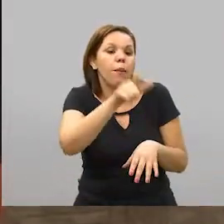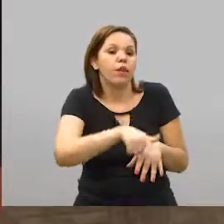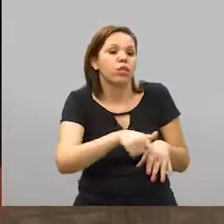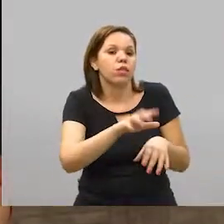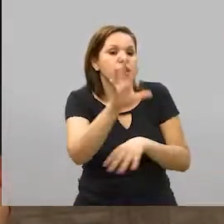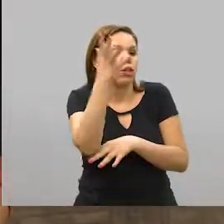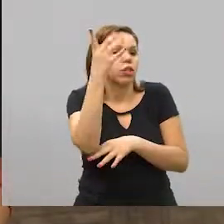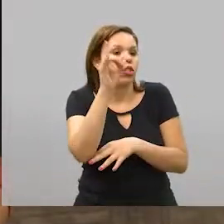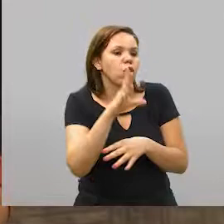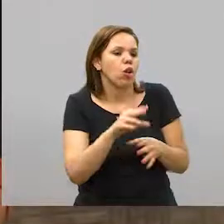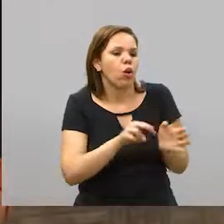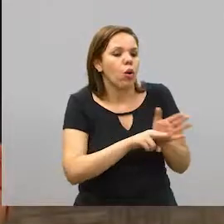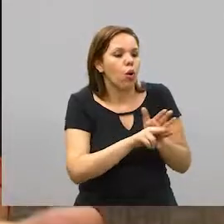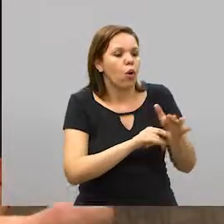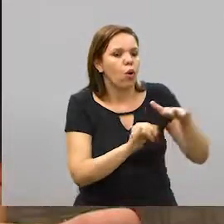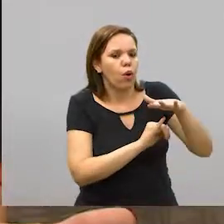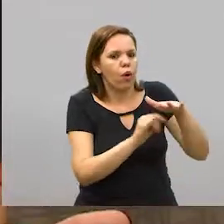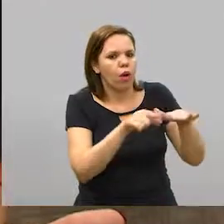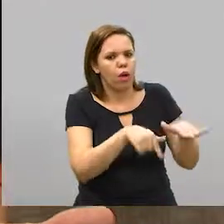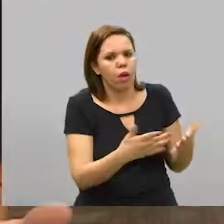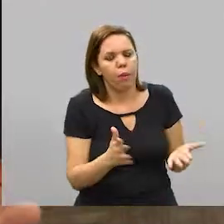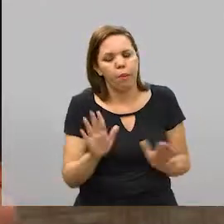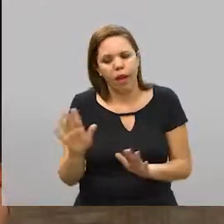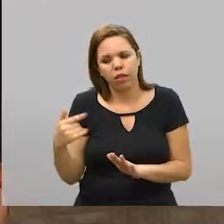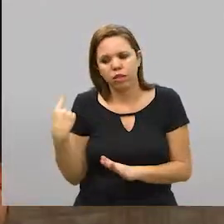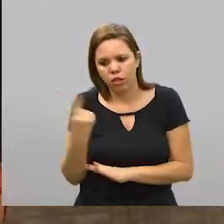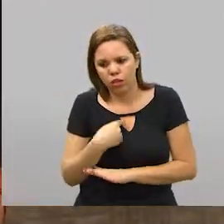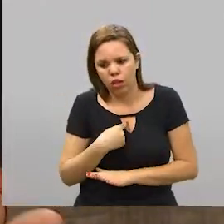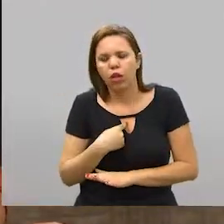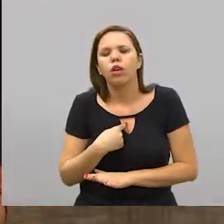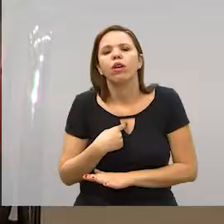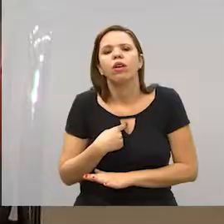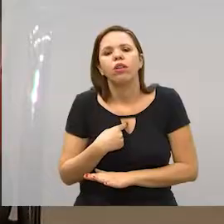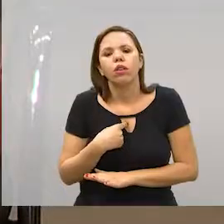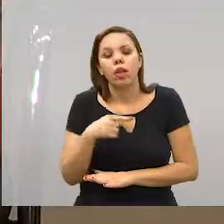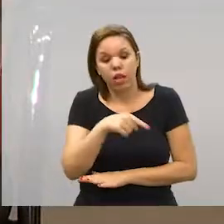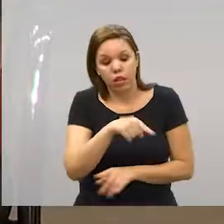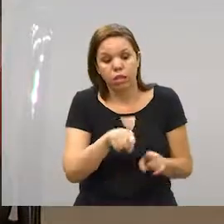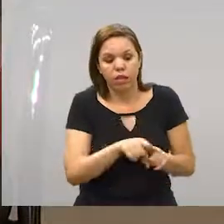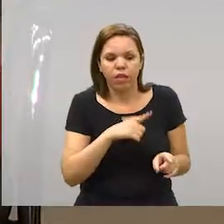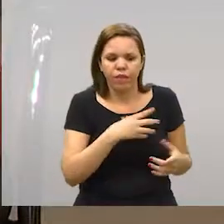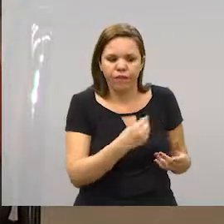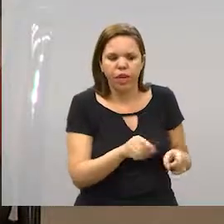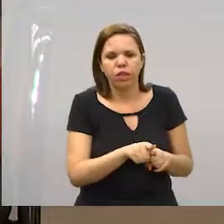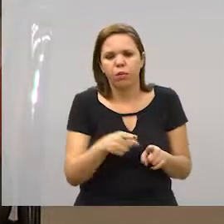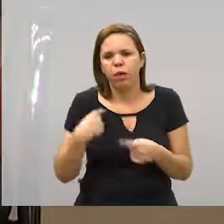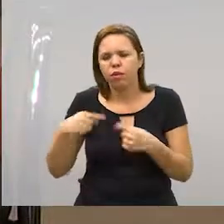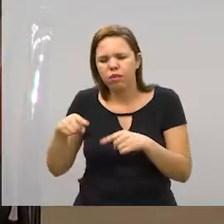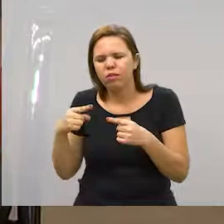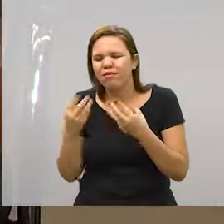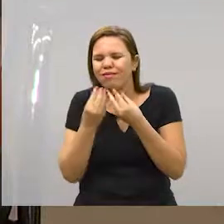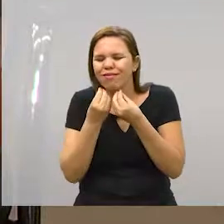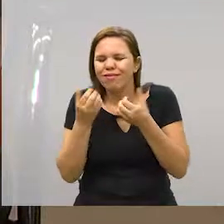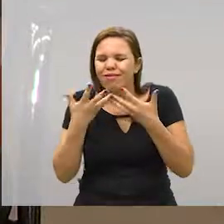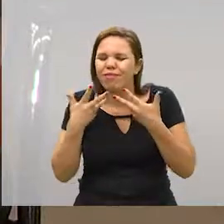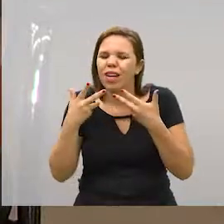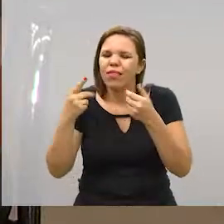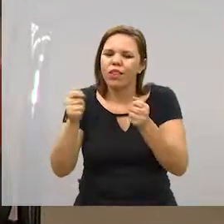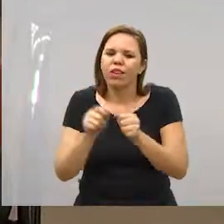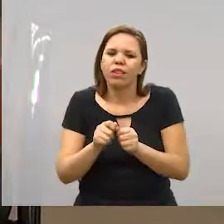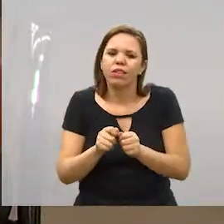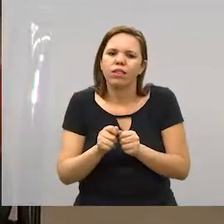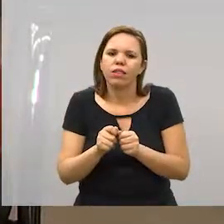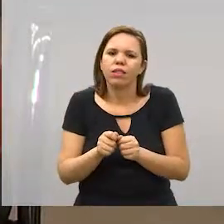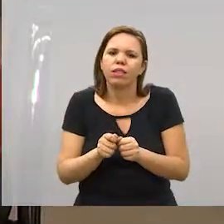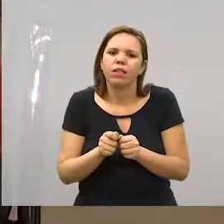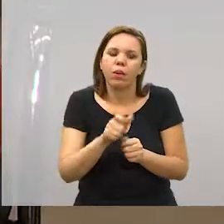Ele é um ambientalista, um biólogo de uma ONG. Só que tem Fez canções lindas, né? As canções super sensíveis, maravilhosas.